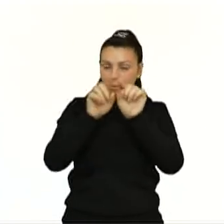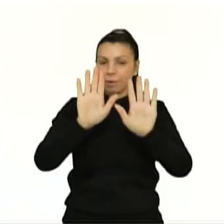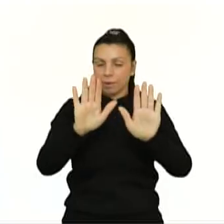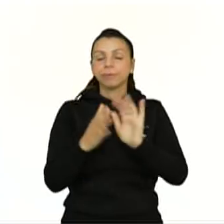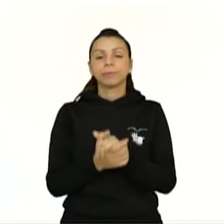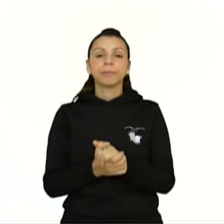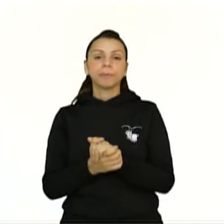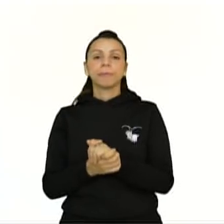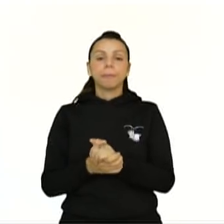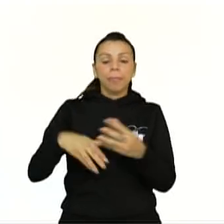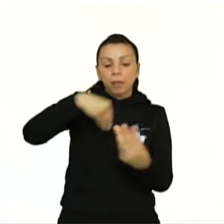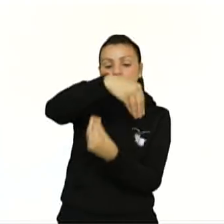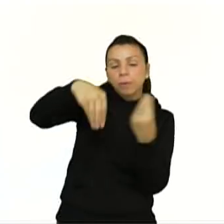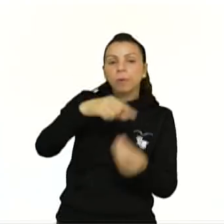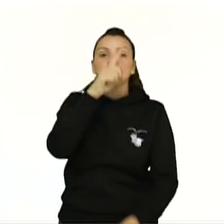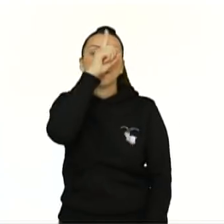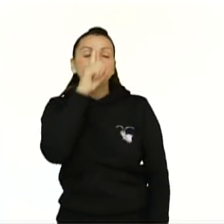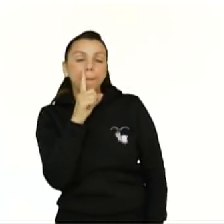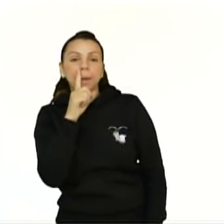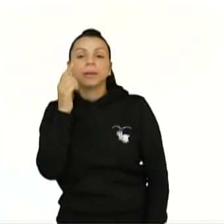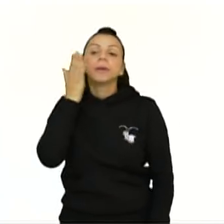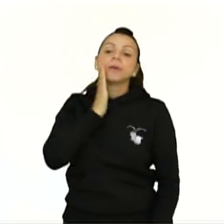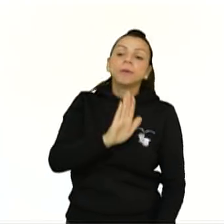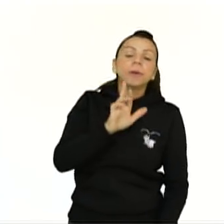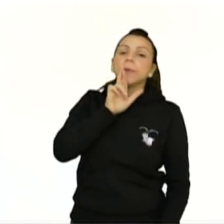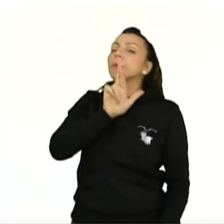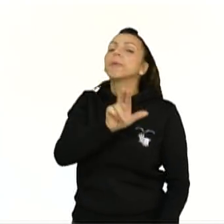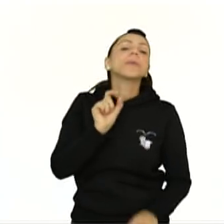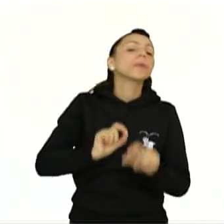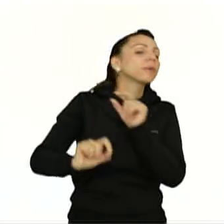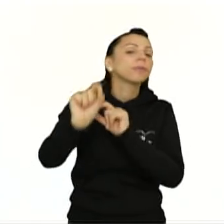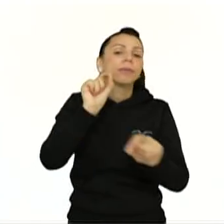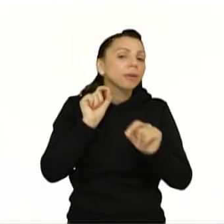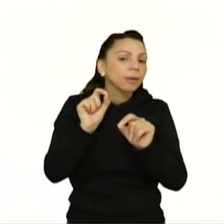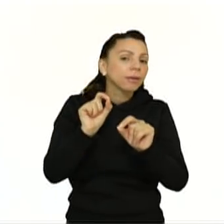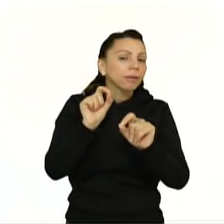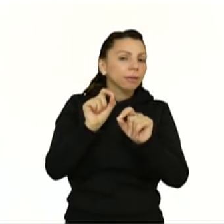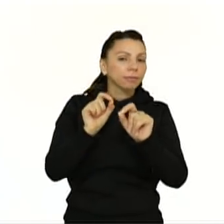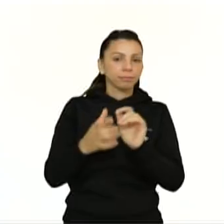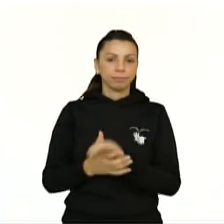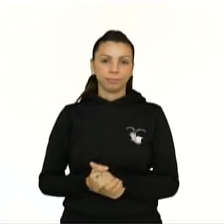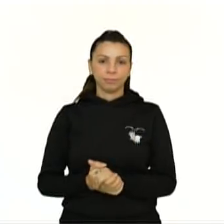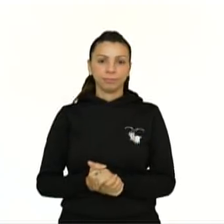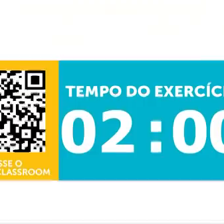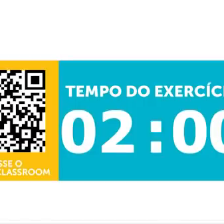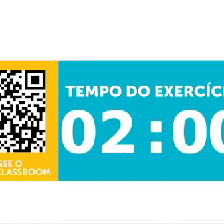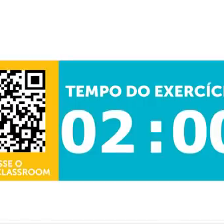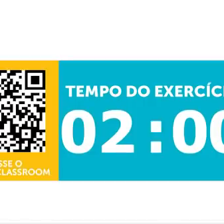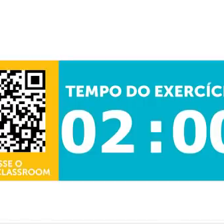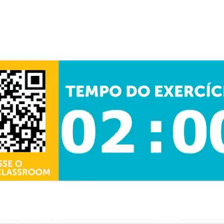Se misturarmos o amarelo com o azul, o resultado será... Vamos ver a resposta daqui a pouco?